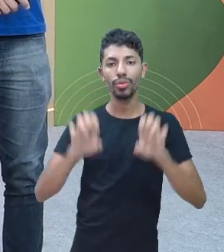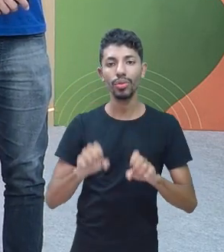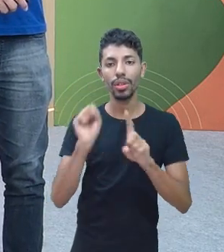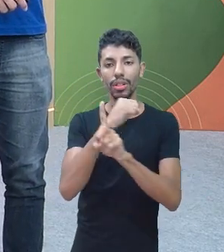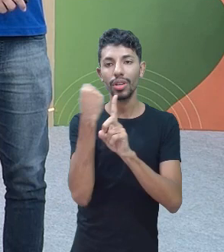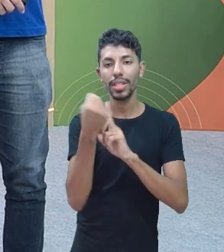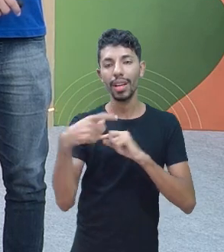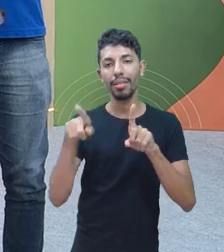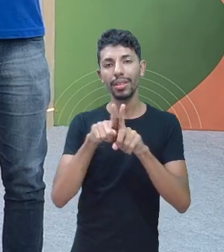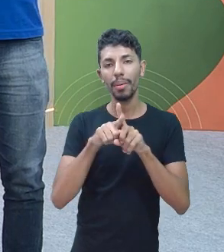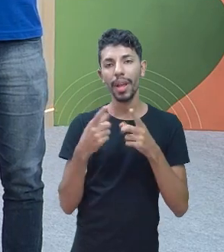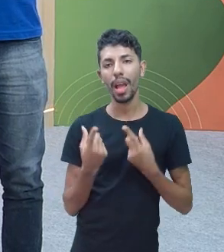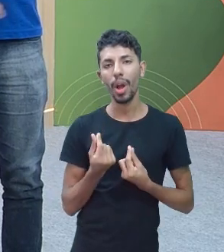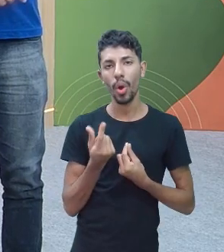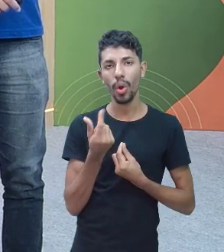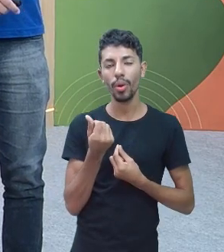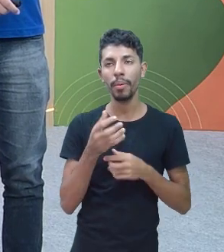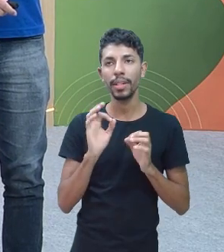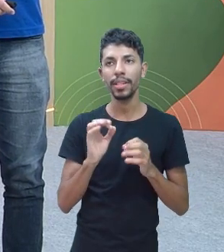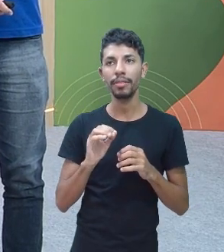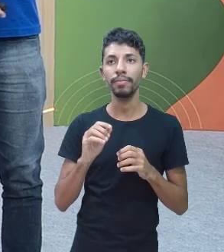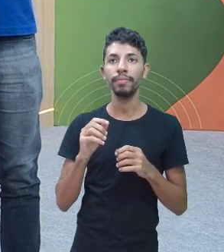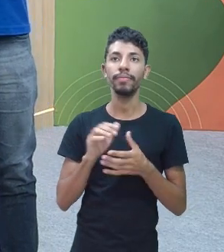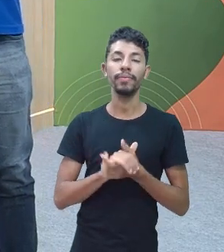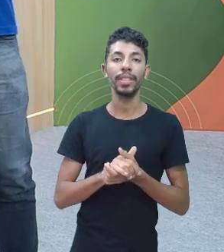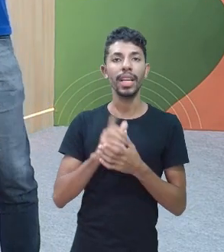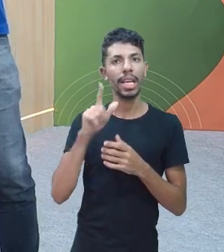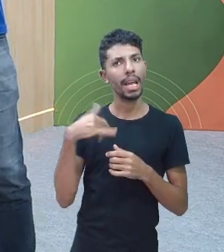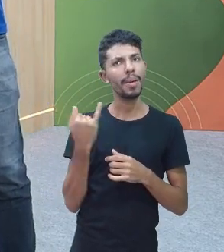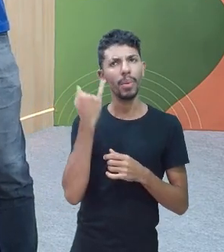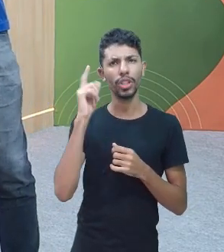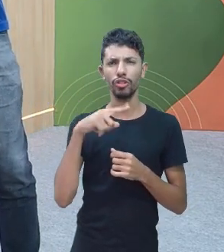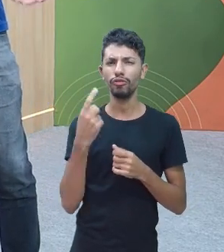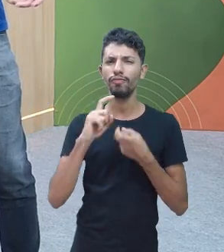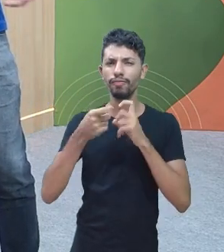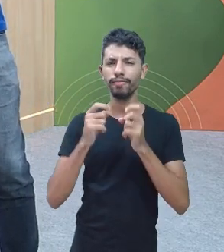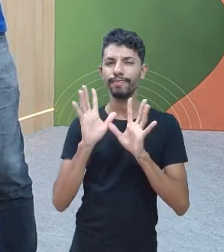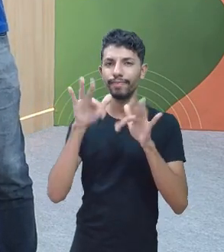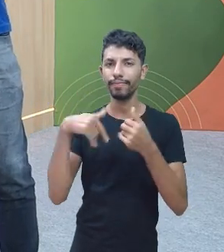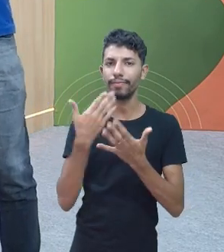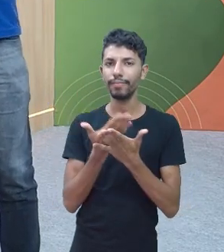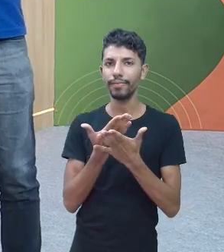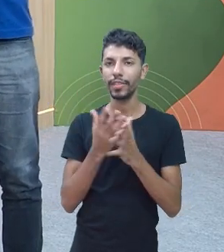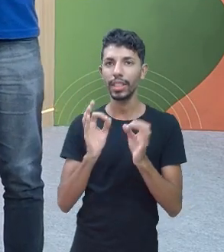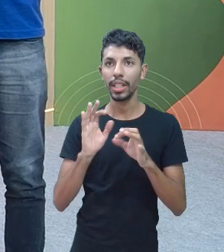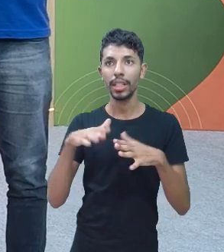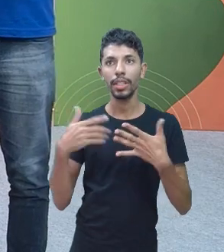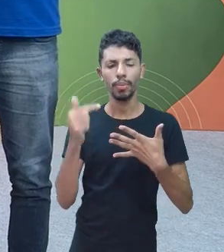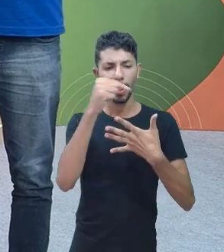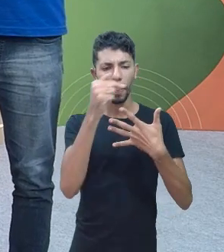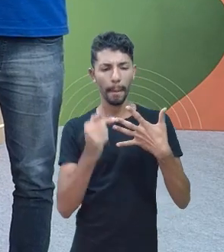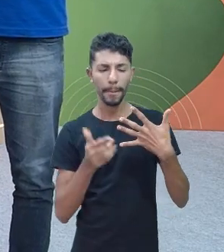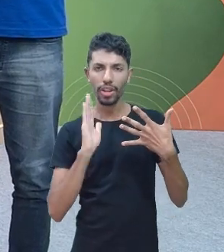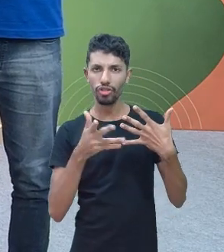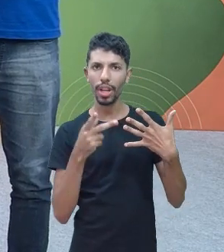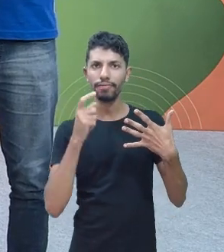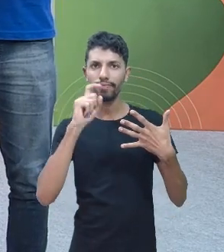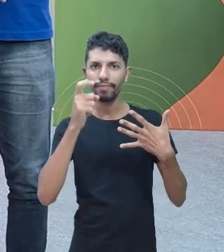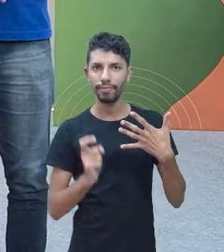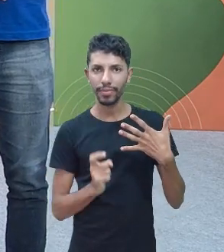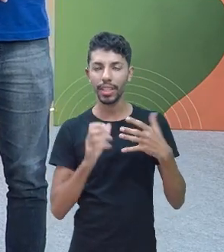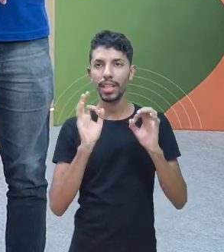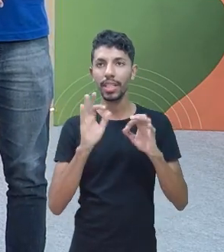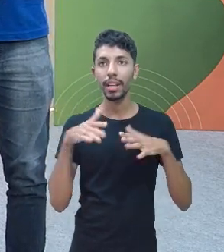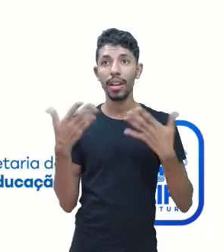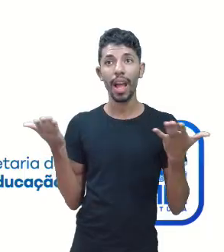ponto realmente muito importante que a gente vai analisar lá no final. Então, já falando sobre os aspectos que nós vamos analisar, eu queria já apresentar aqui